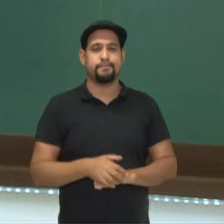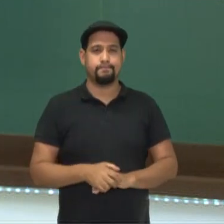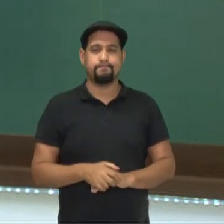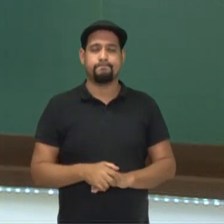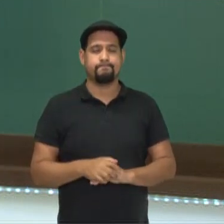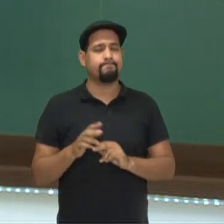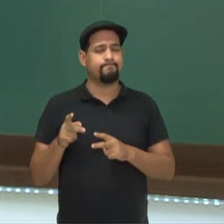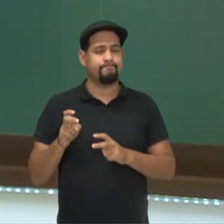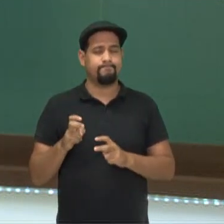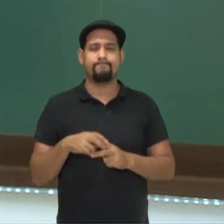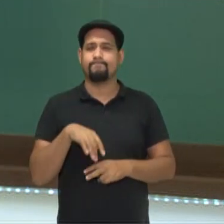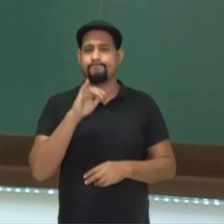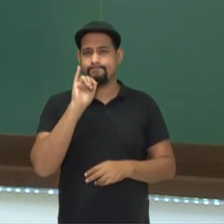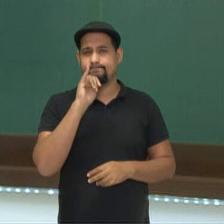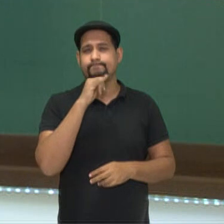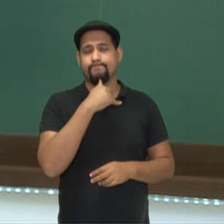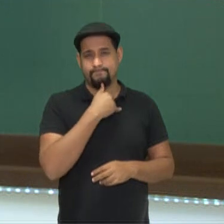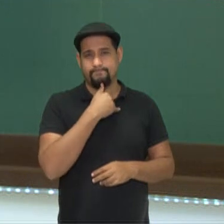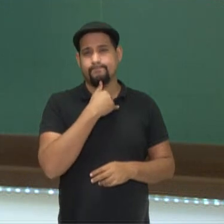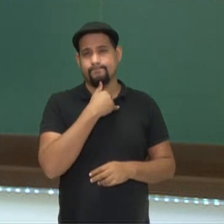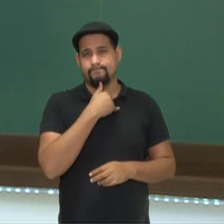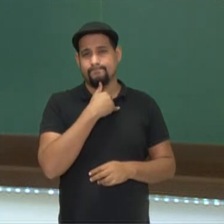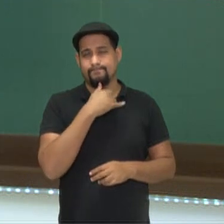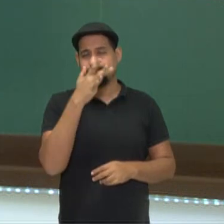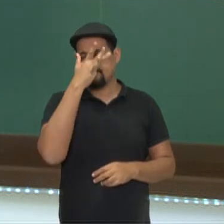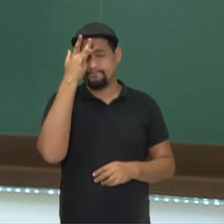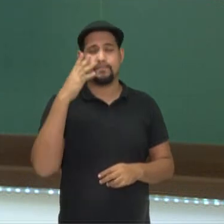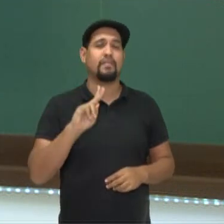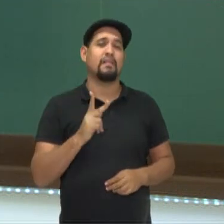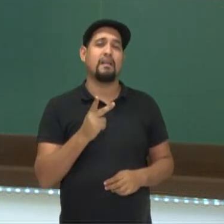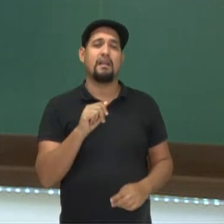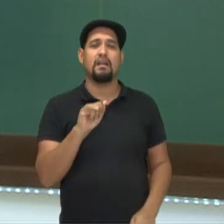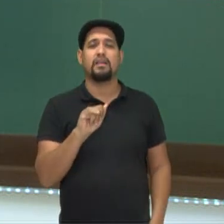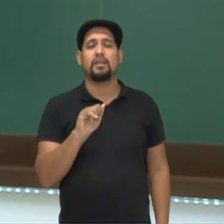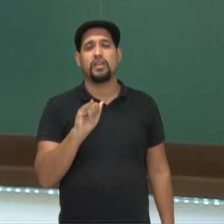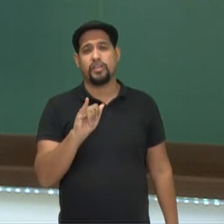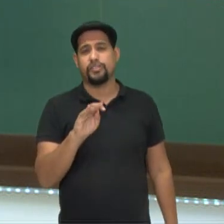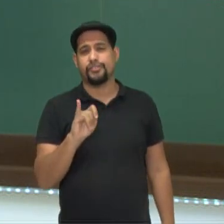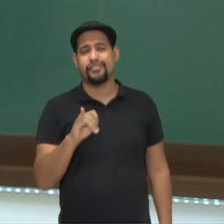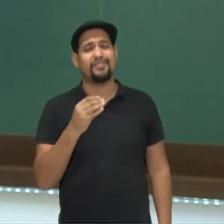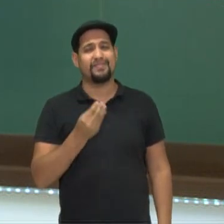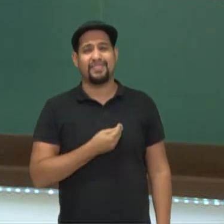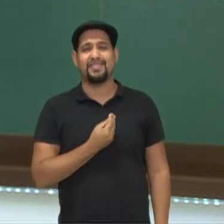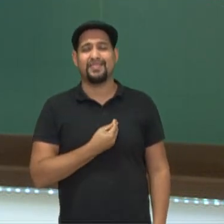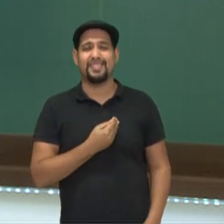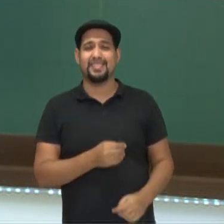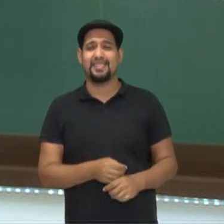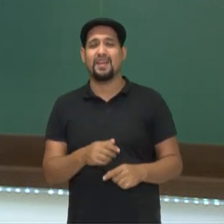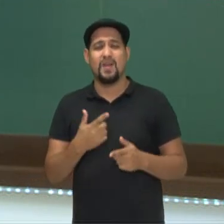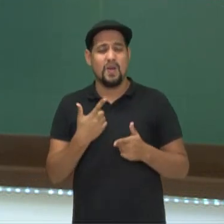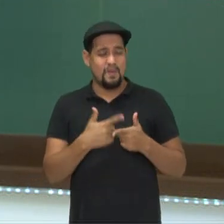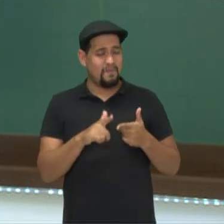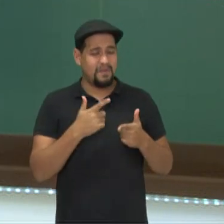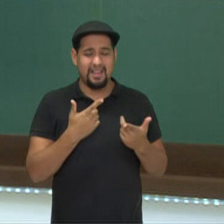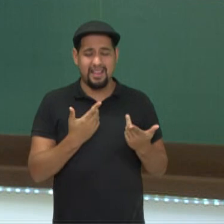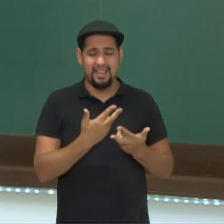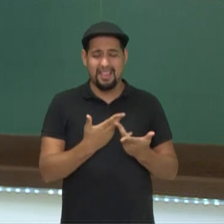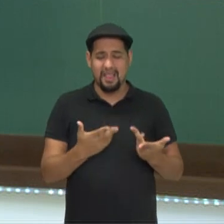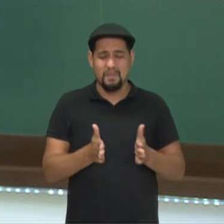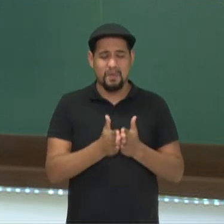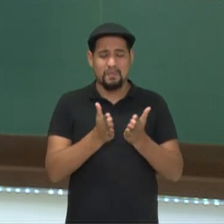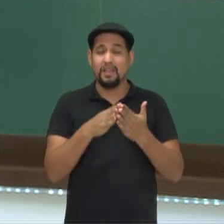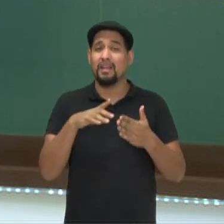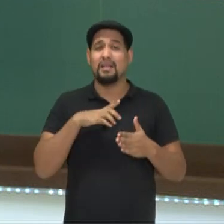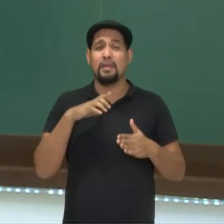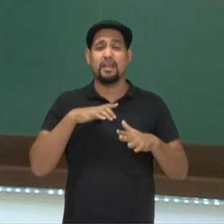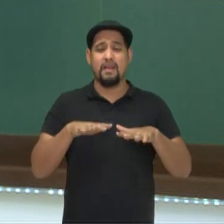que situação triste é essa que os haitianos vivem? Além de toda a pobreza, passaram por um tremor de terra, um